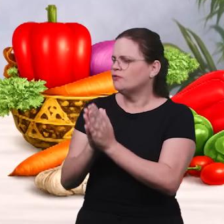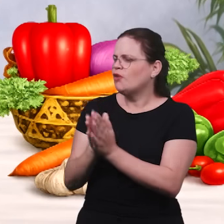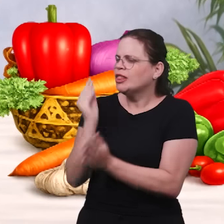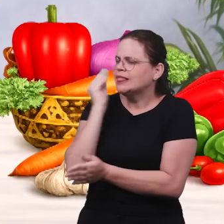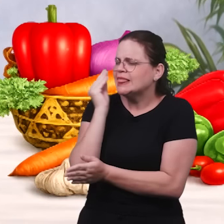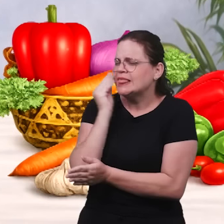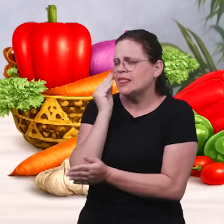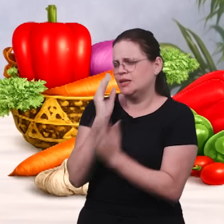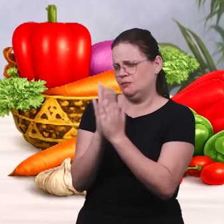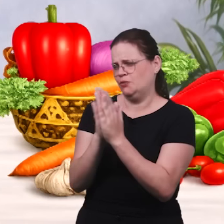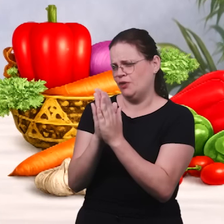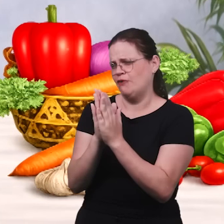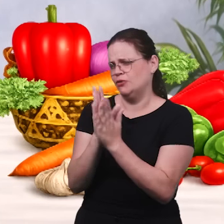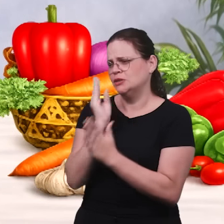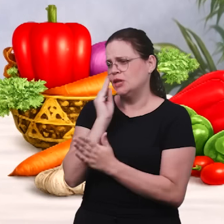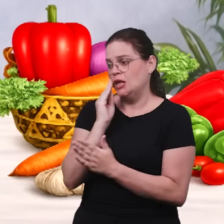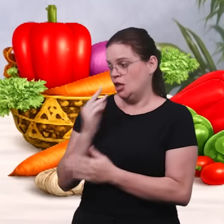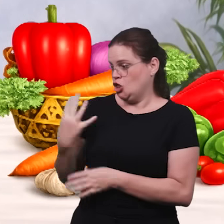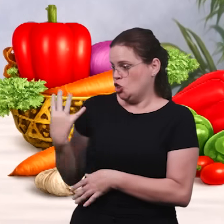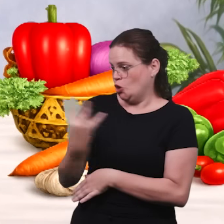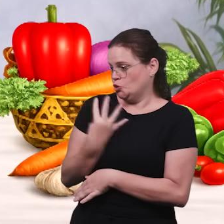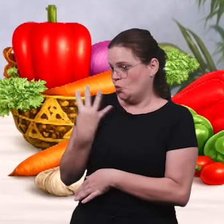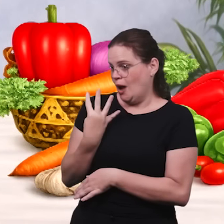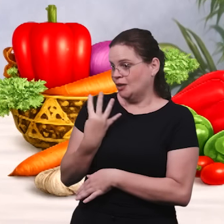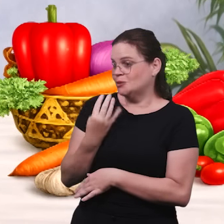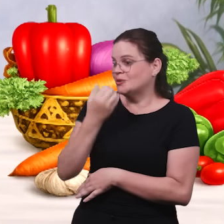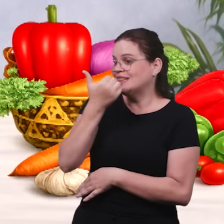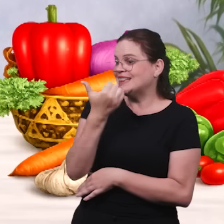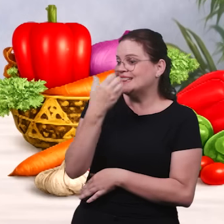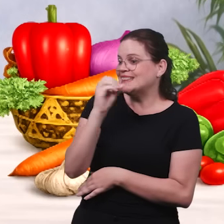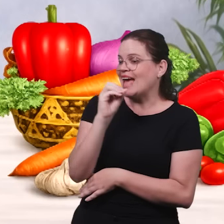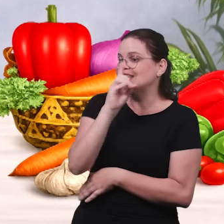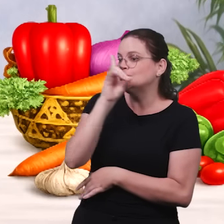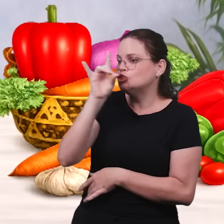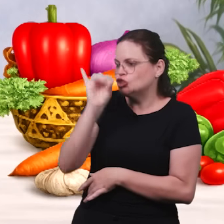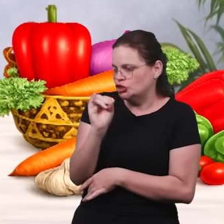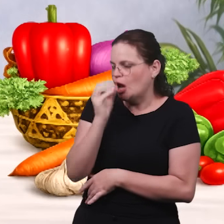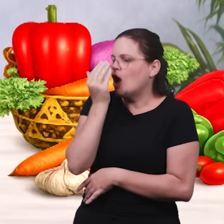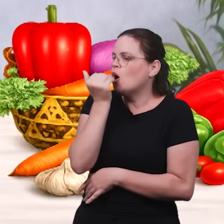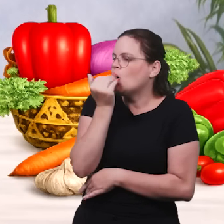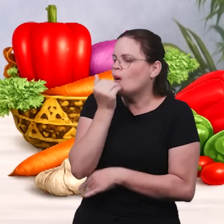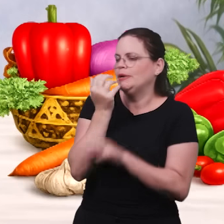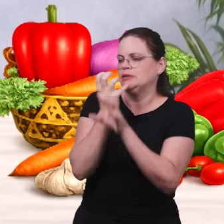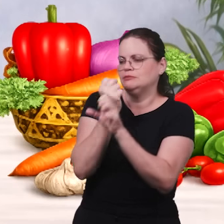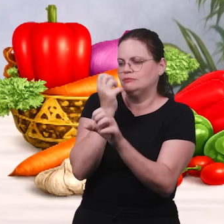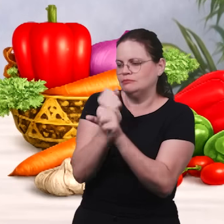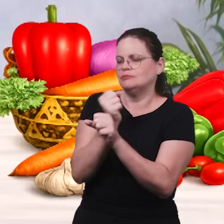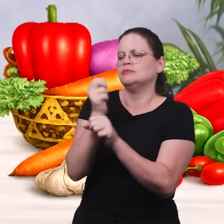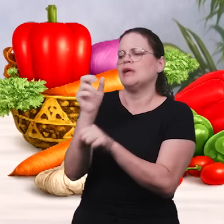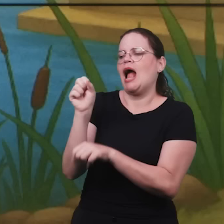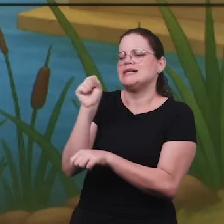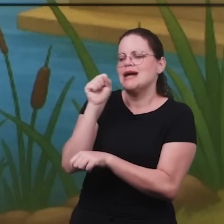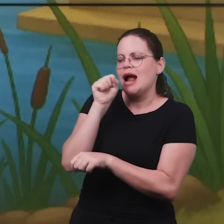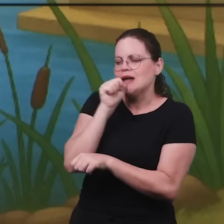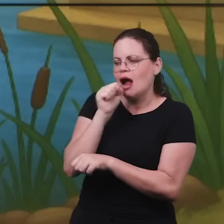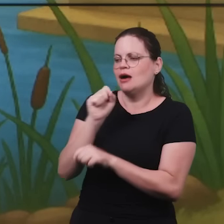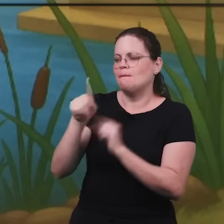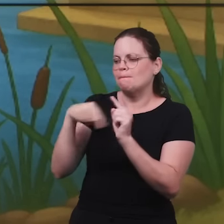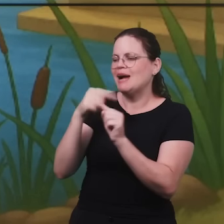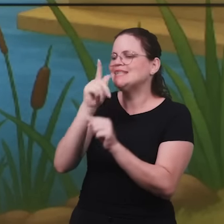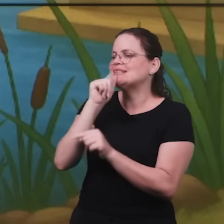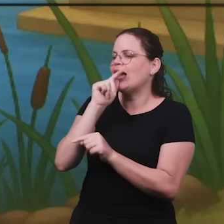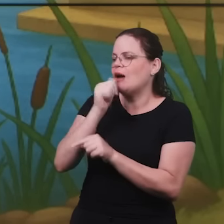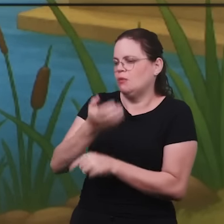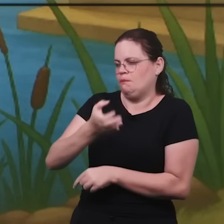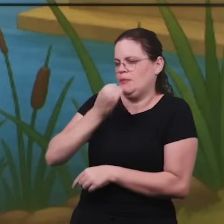Experimenta, peço-te, os teus servos 10 dias com legumes para comer e água para beber. E durante